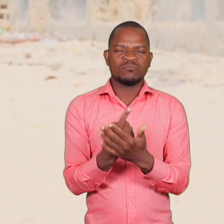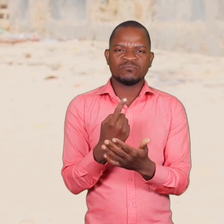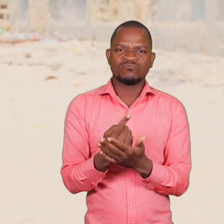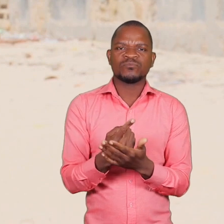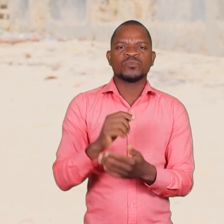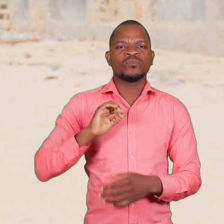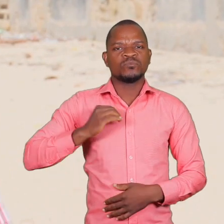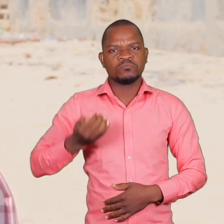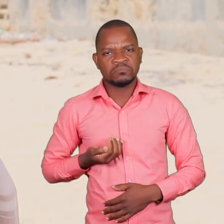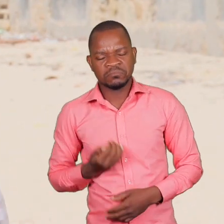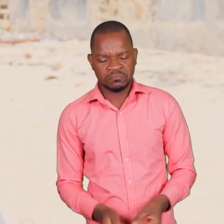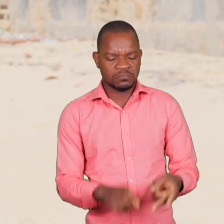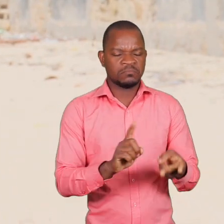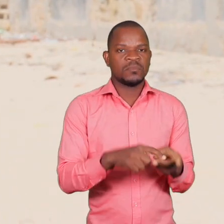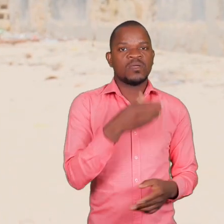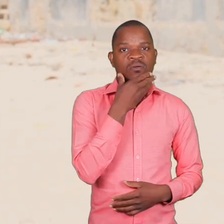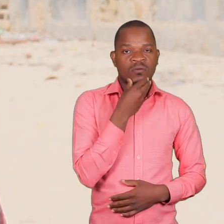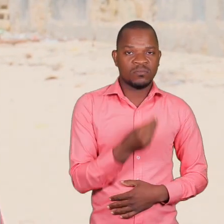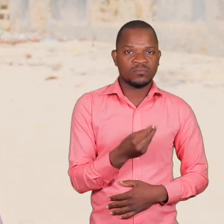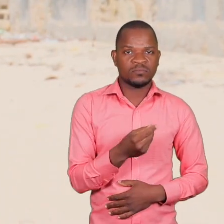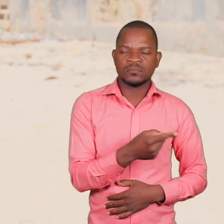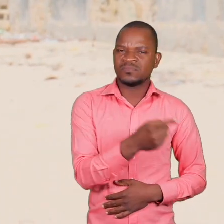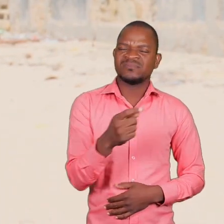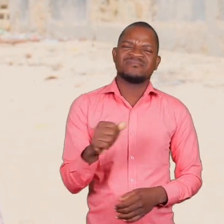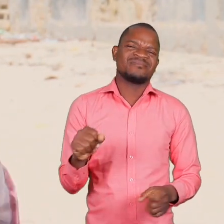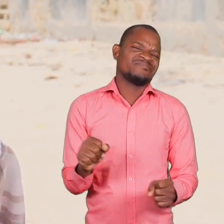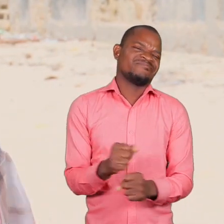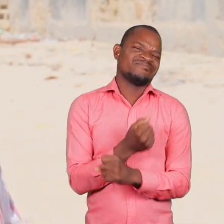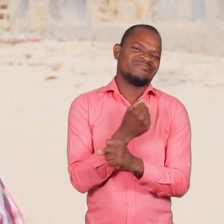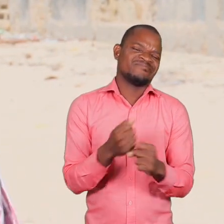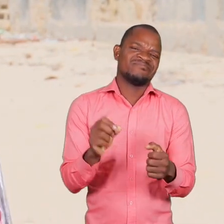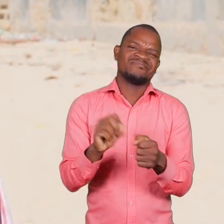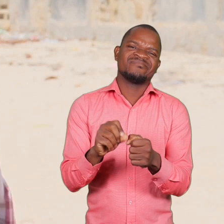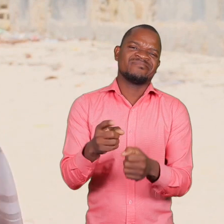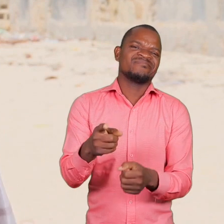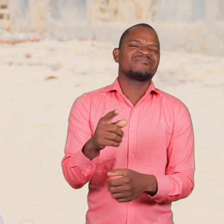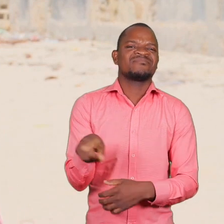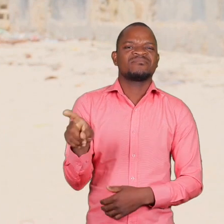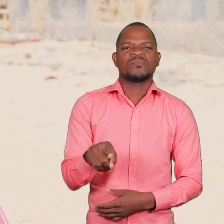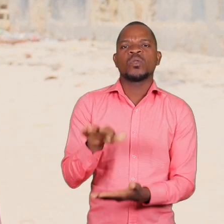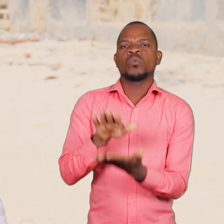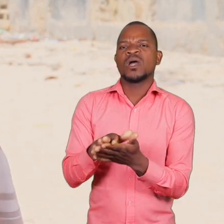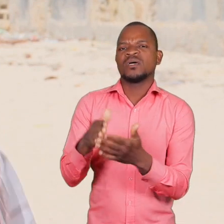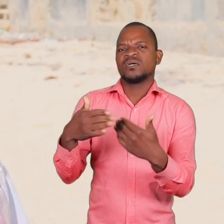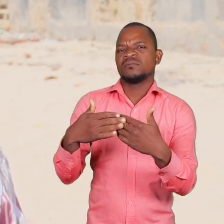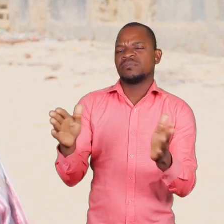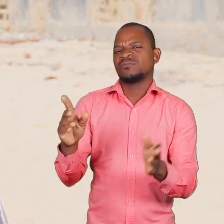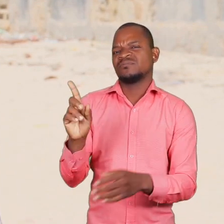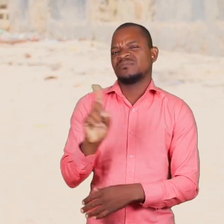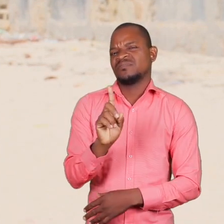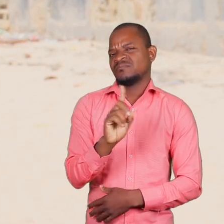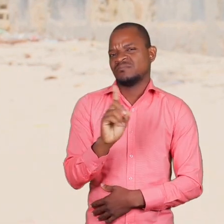eles ou elas não podem fazer necessidade ao sol aberto,